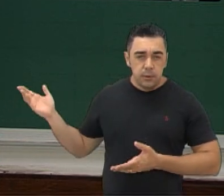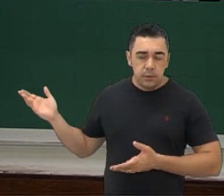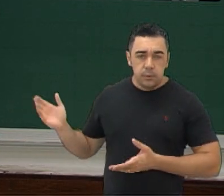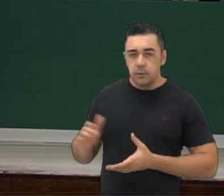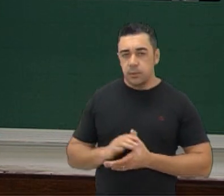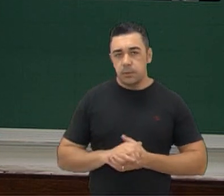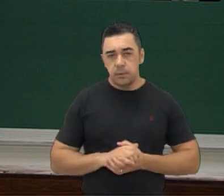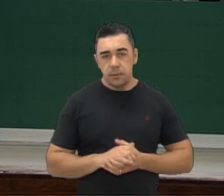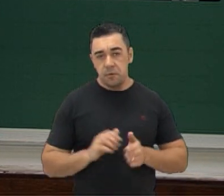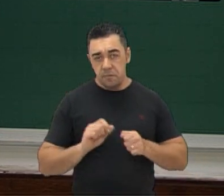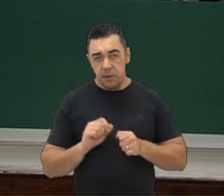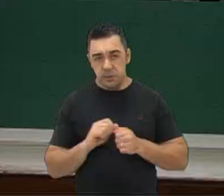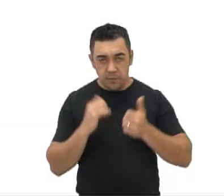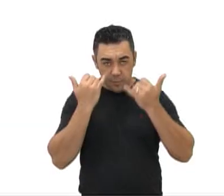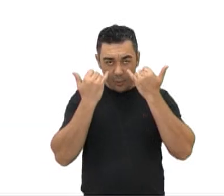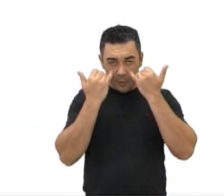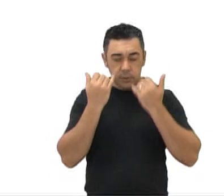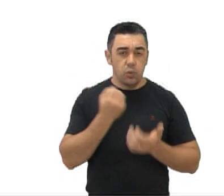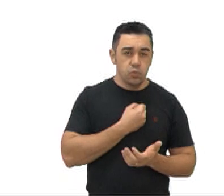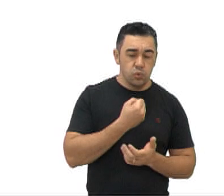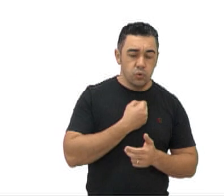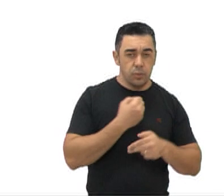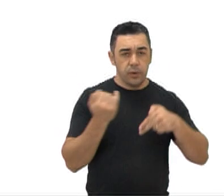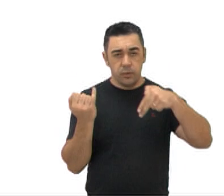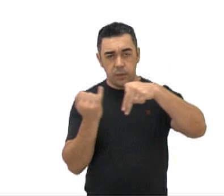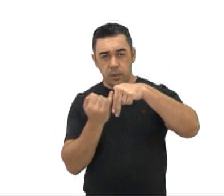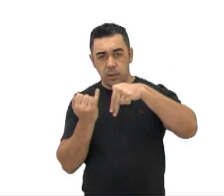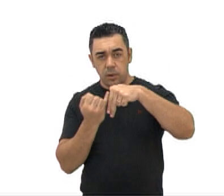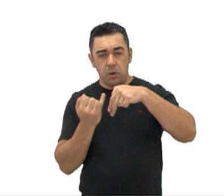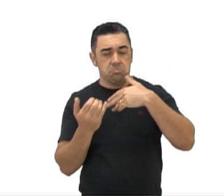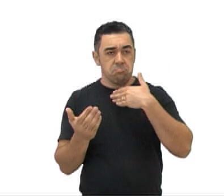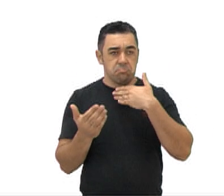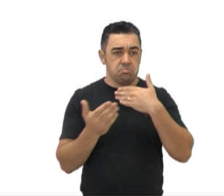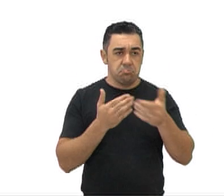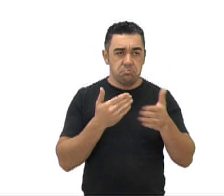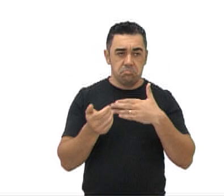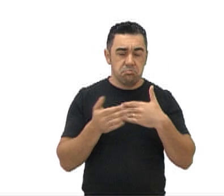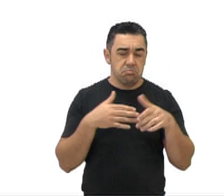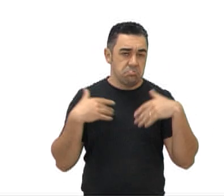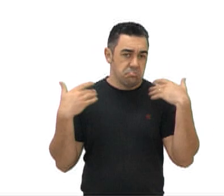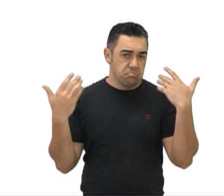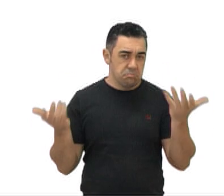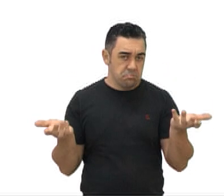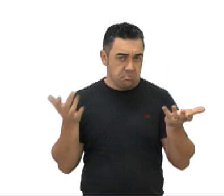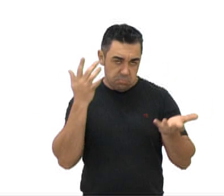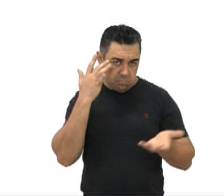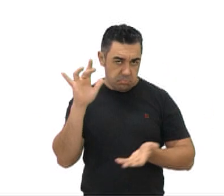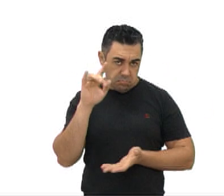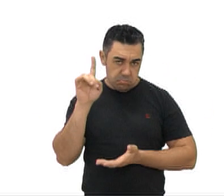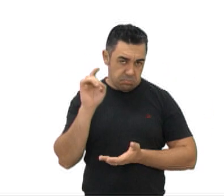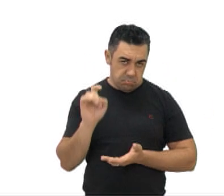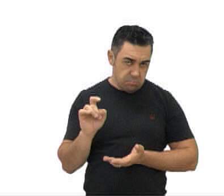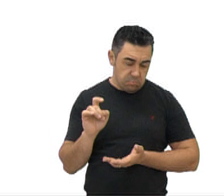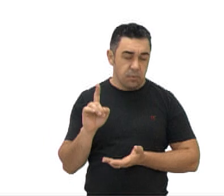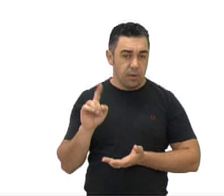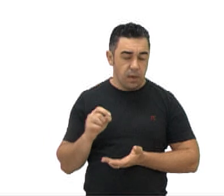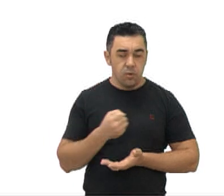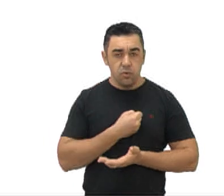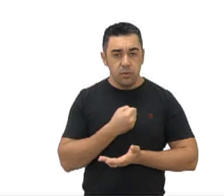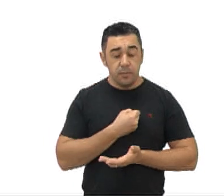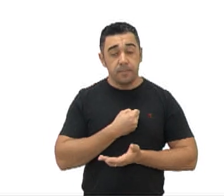A gente pode identificar assim, número natural, nesse caso, ele não fala qual número é, ele só menciona que é um número